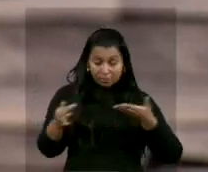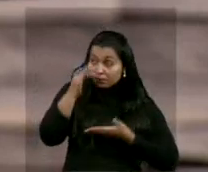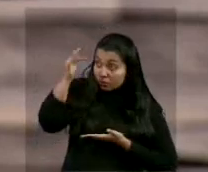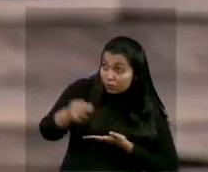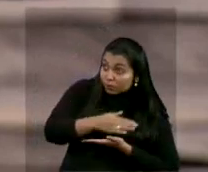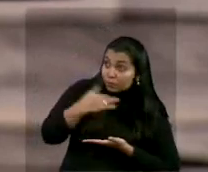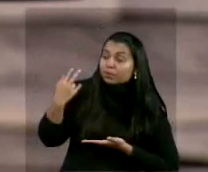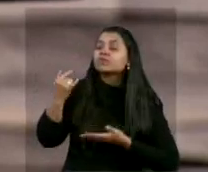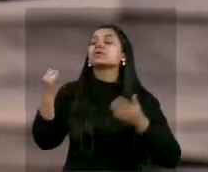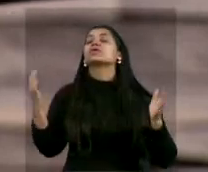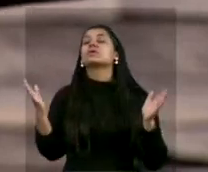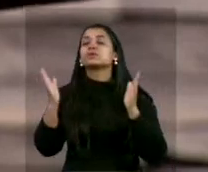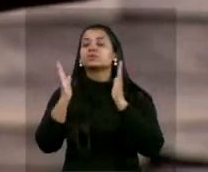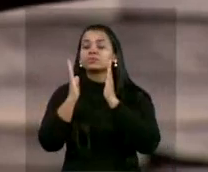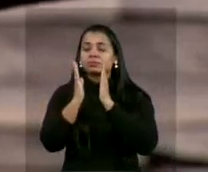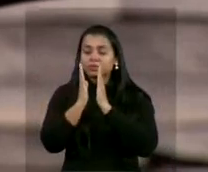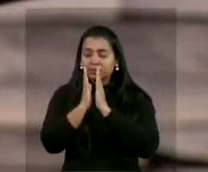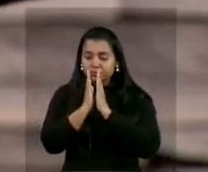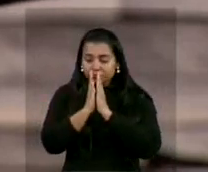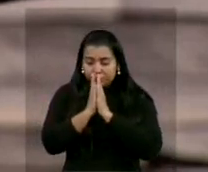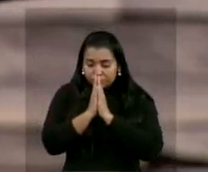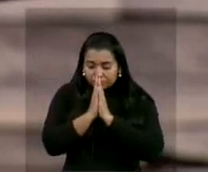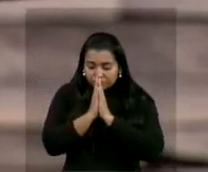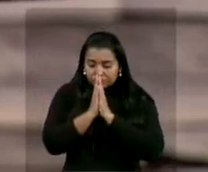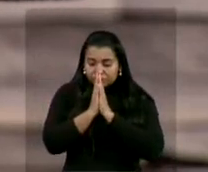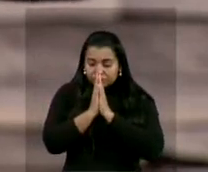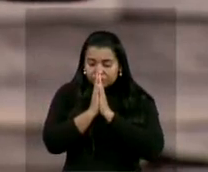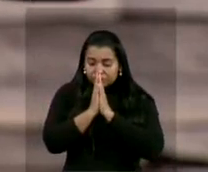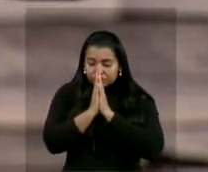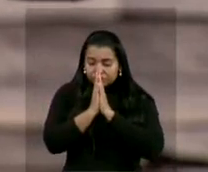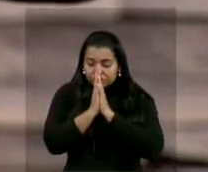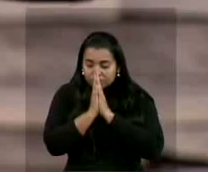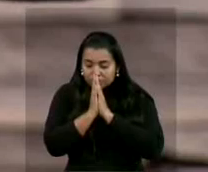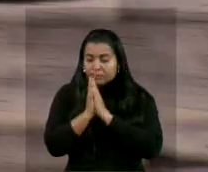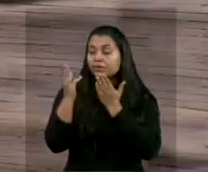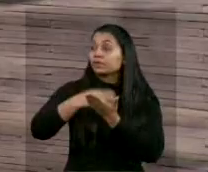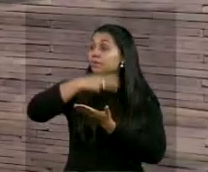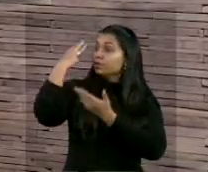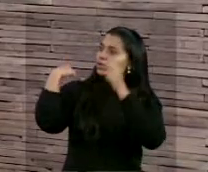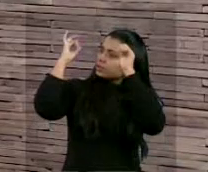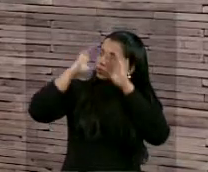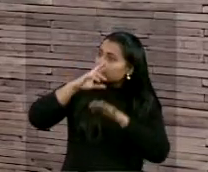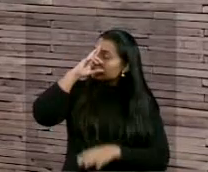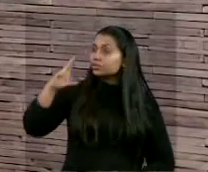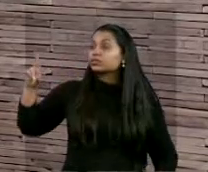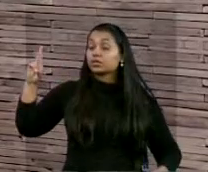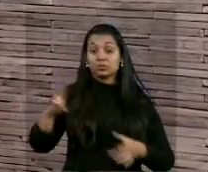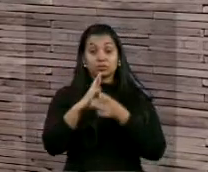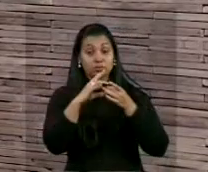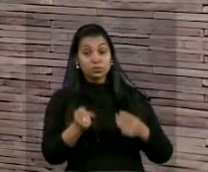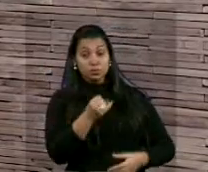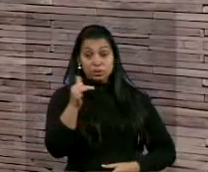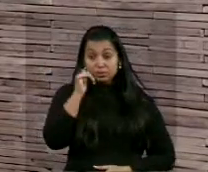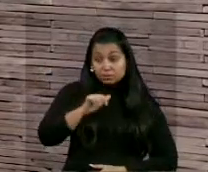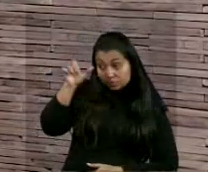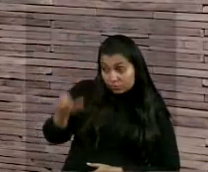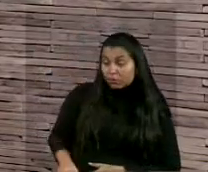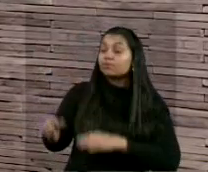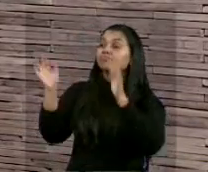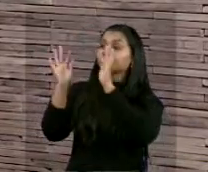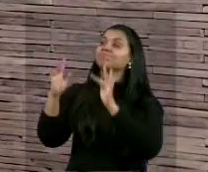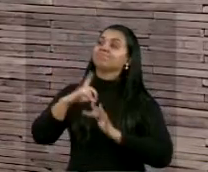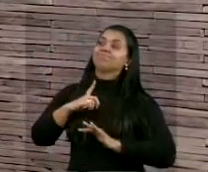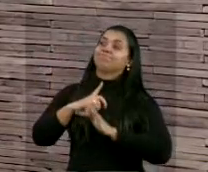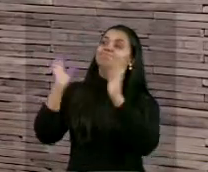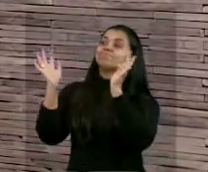por nós, pecadores, agora e na hora de nossa morte. Amém. Ave Maria, cheia de graça, o Senhor é